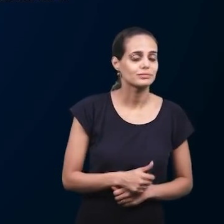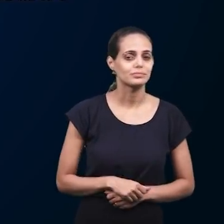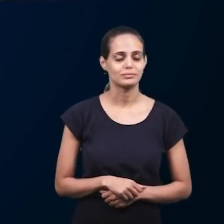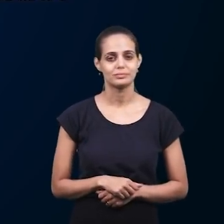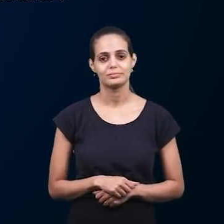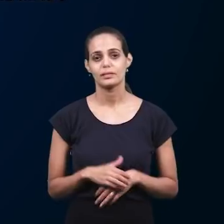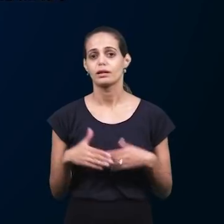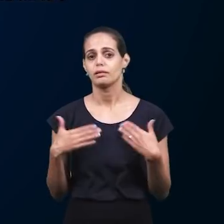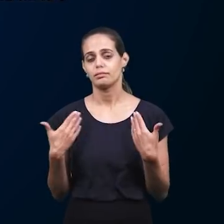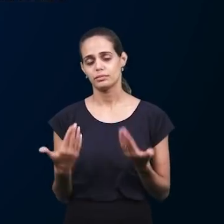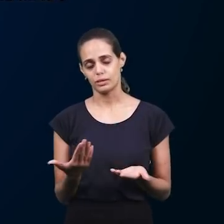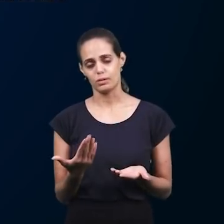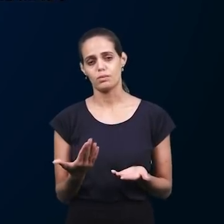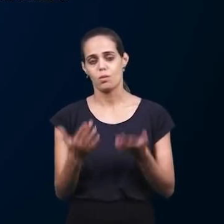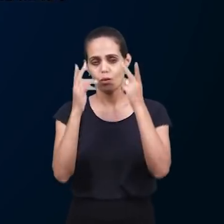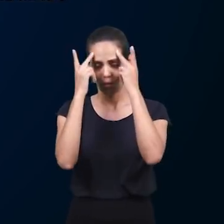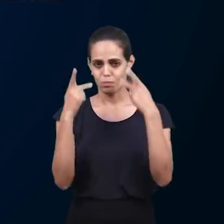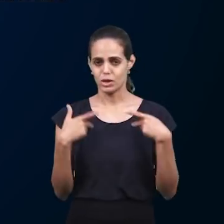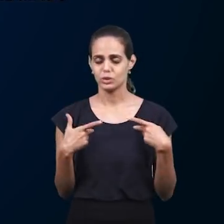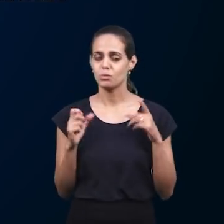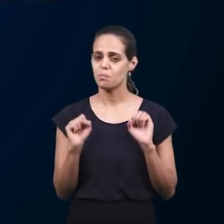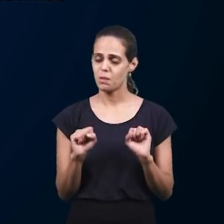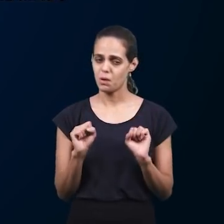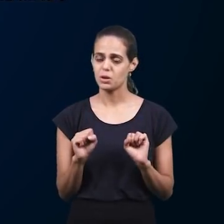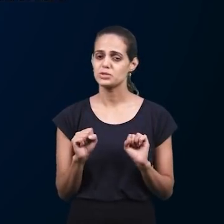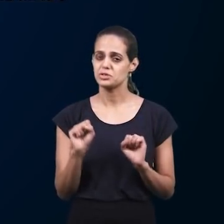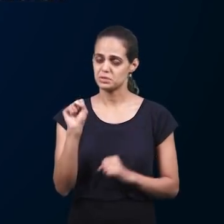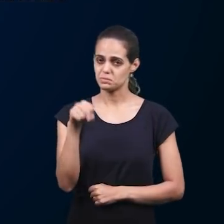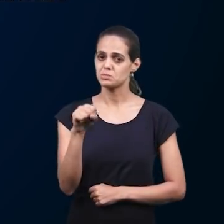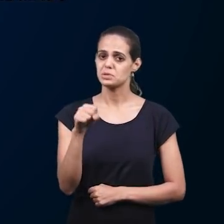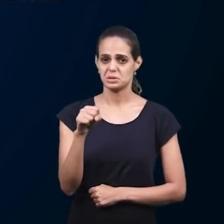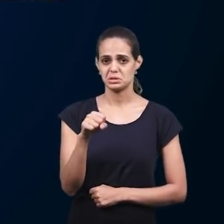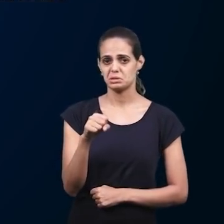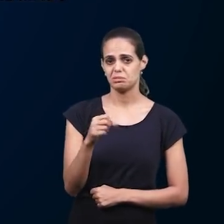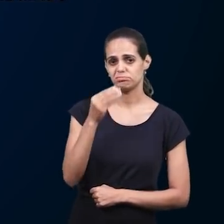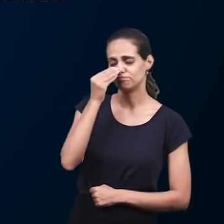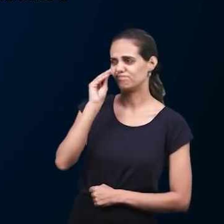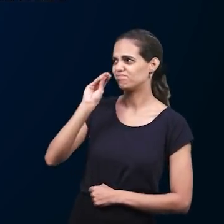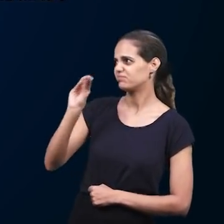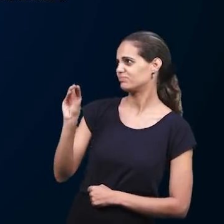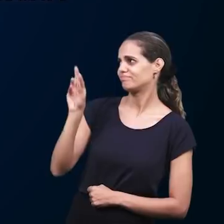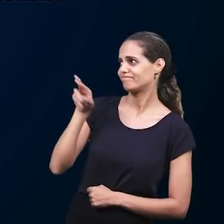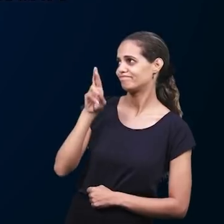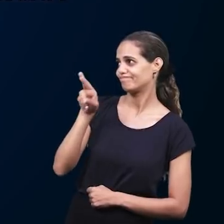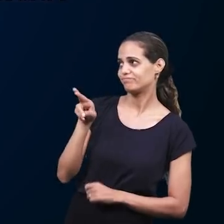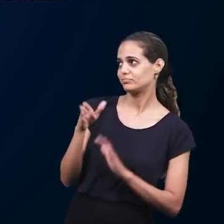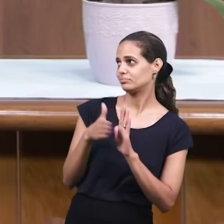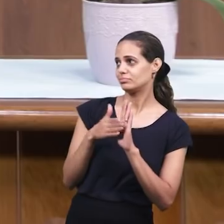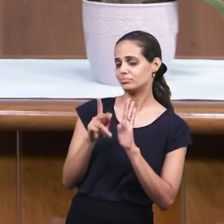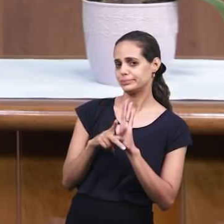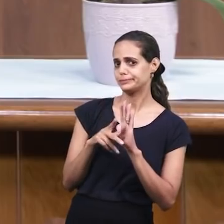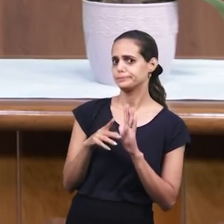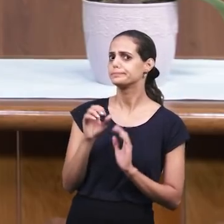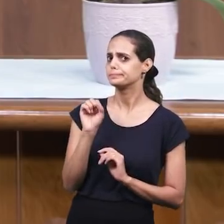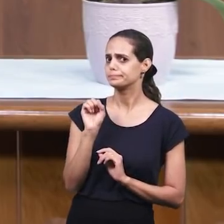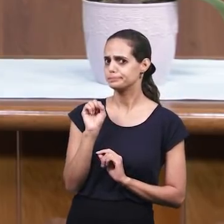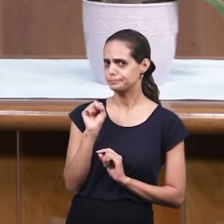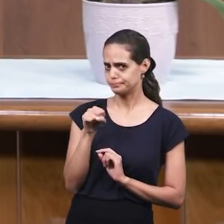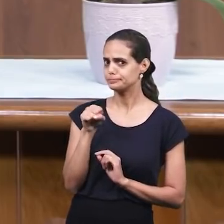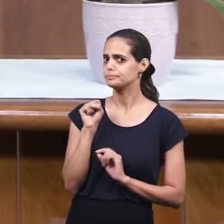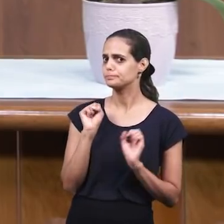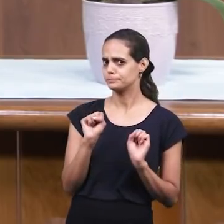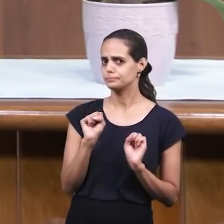pode comprometer, ele pode negar o projeto de salvação para a sua vida. Glória a Jesus,